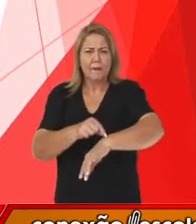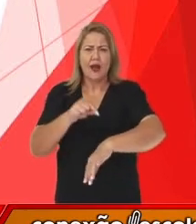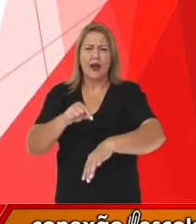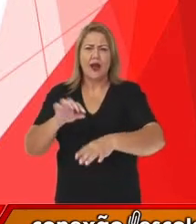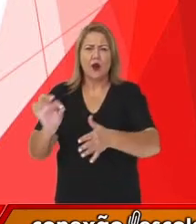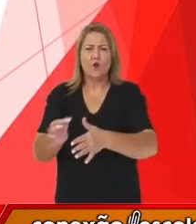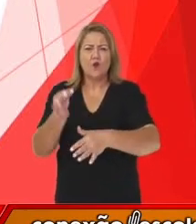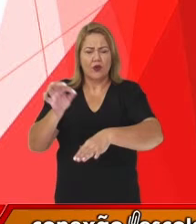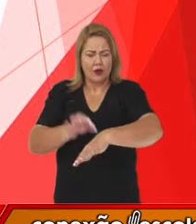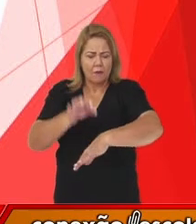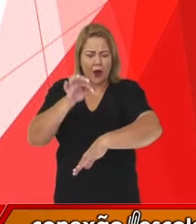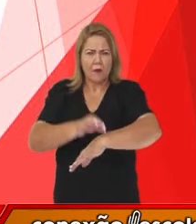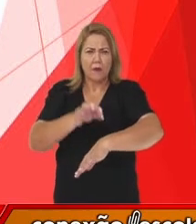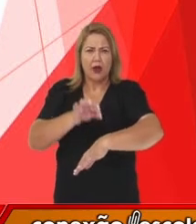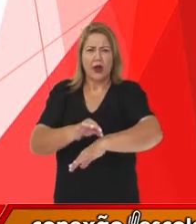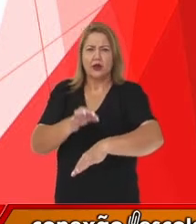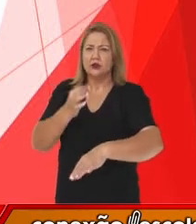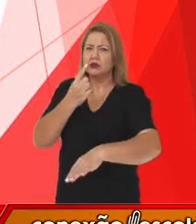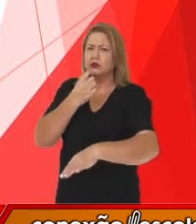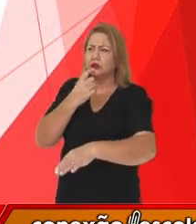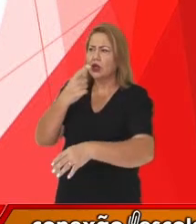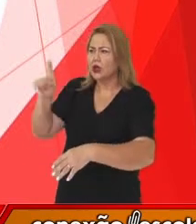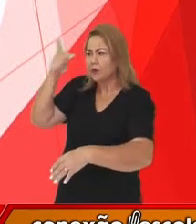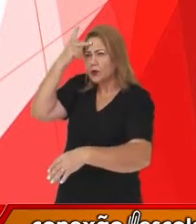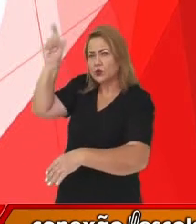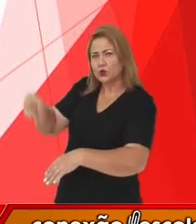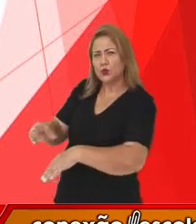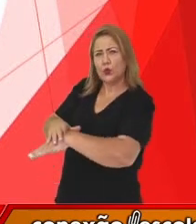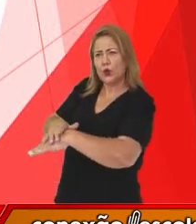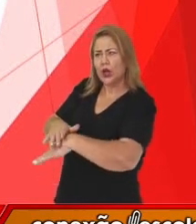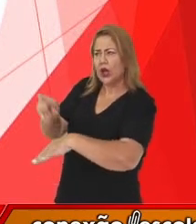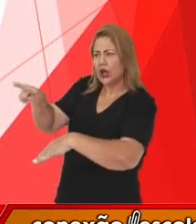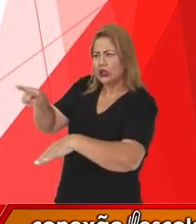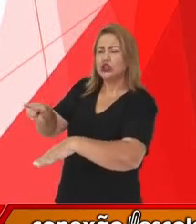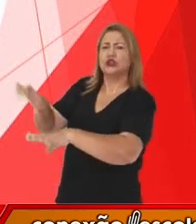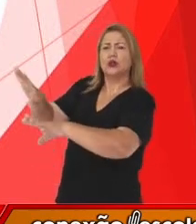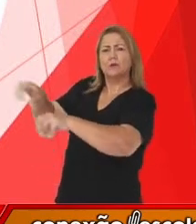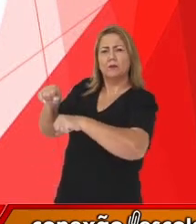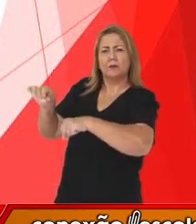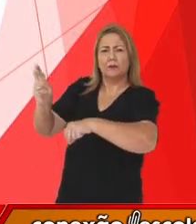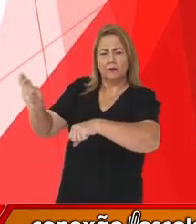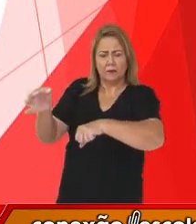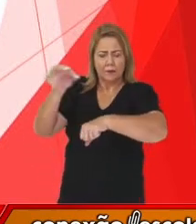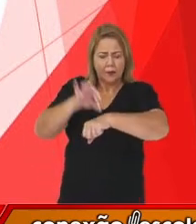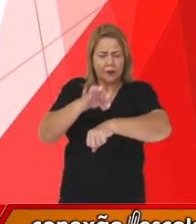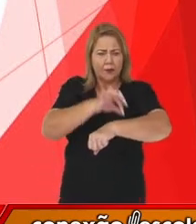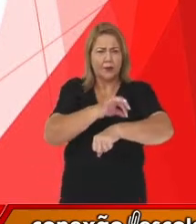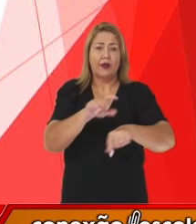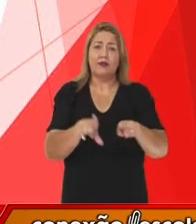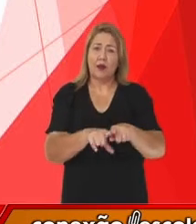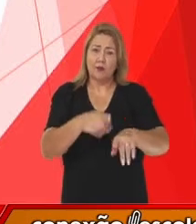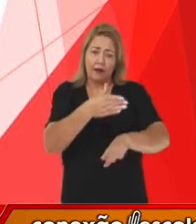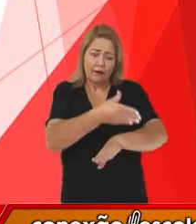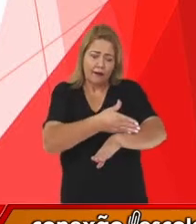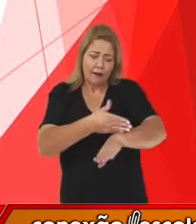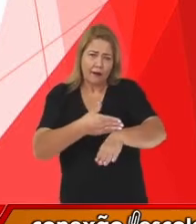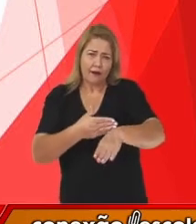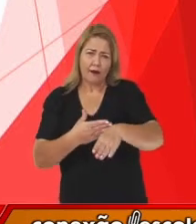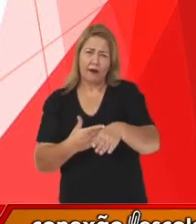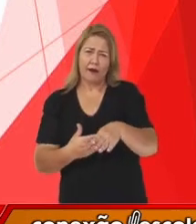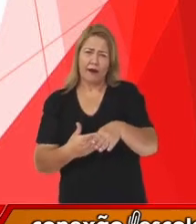agulhas contaminadas pelo sangue de uma pessoa com varíola. E também o corte na pele com inserção de uma